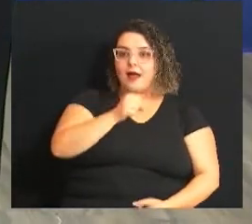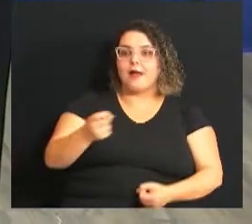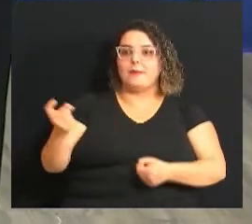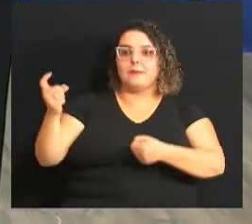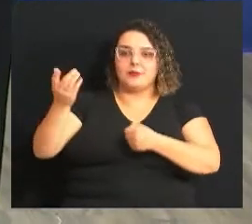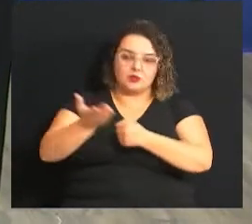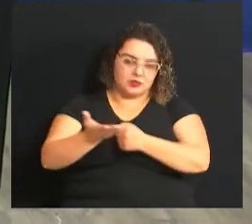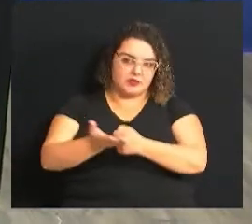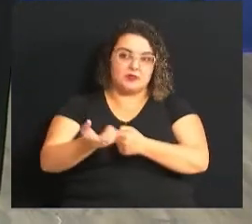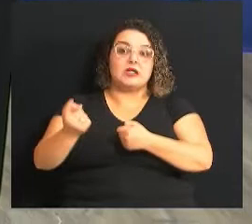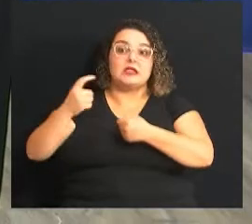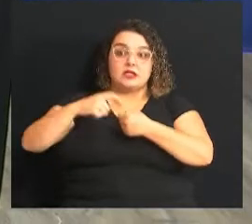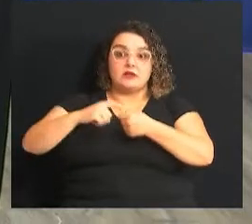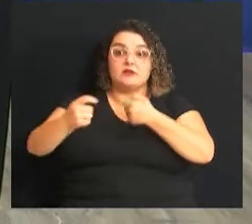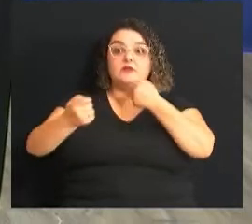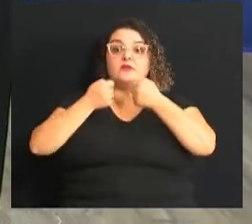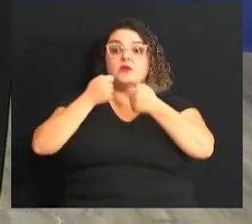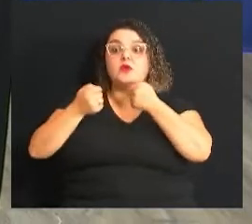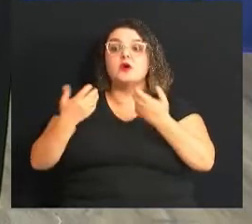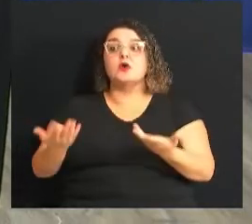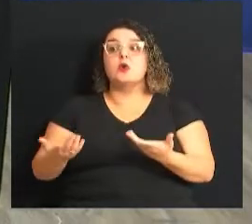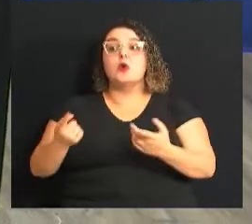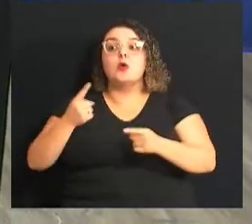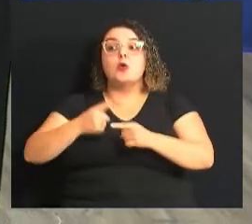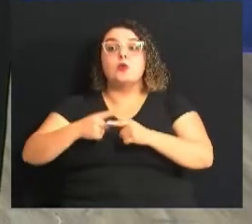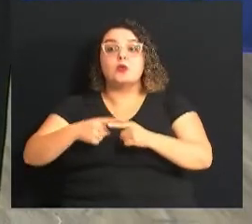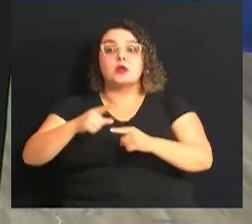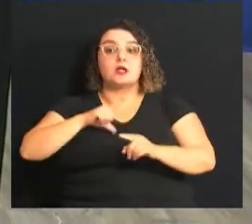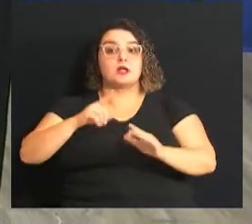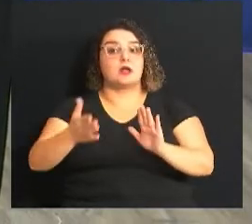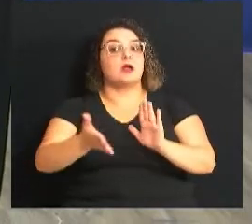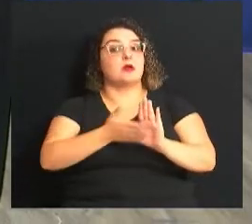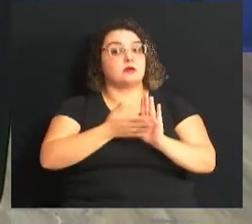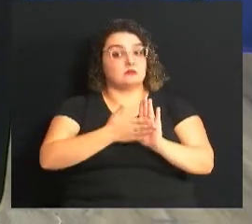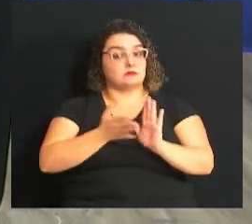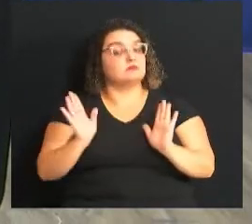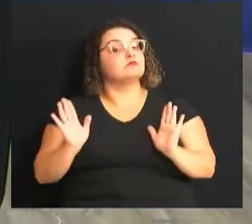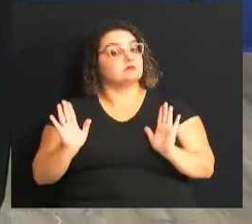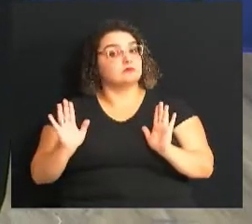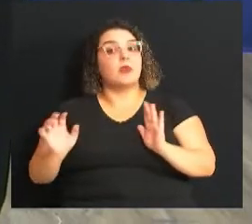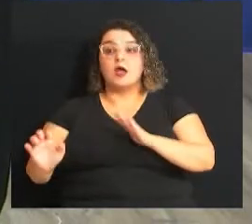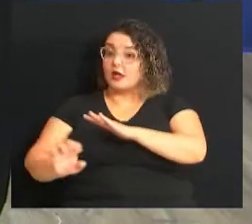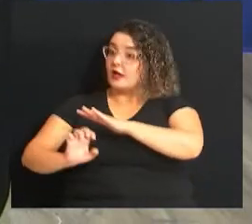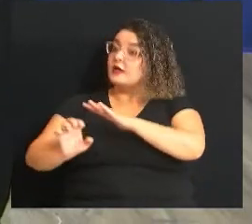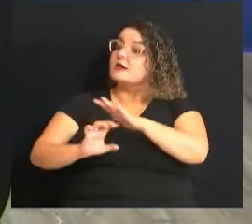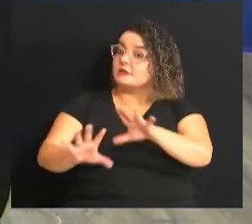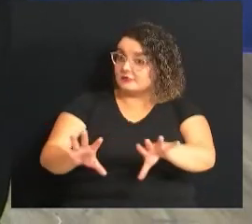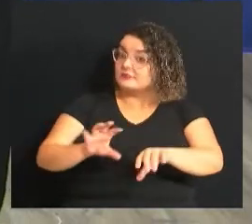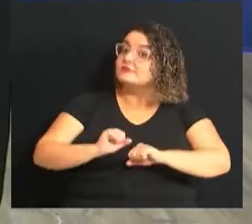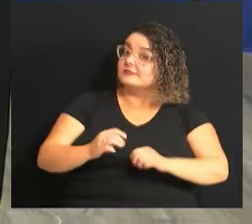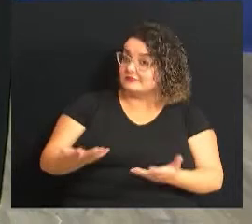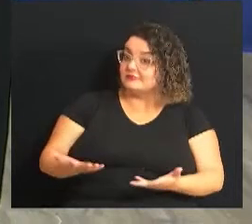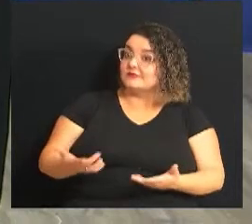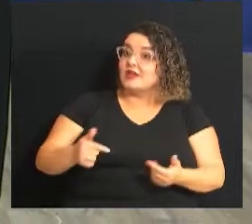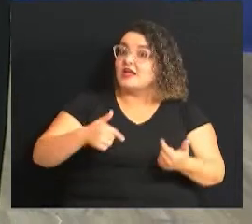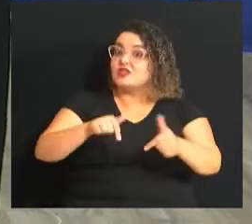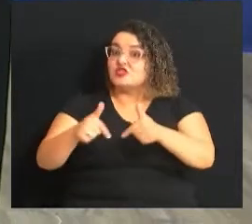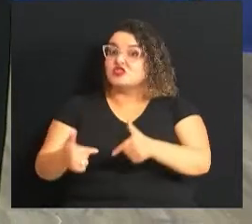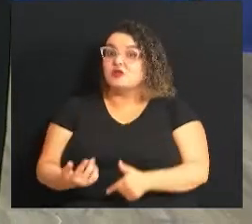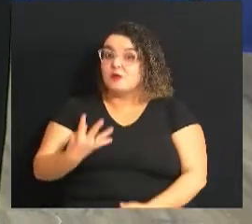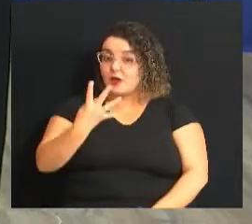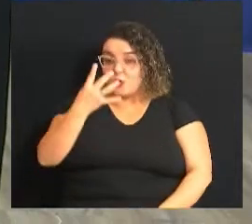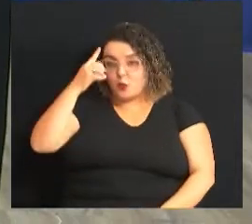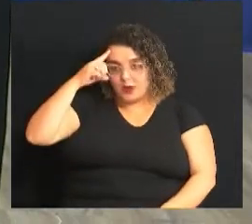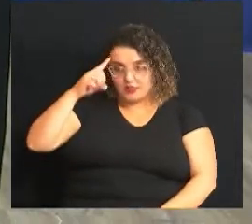eu vou fazer uma entrevista, porque existe uma proposta que algumas empresas já estão adotando de trabalhar 4 dias